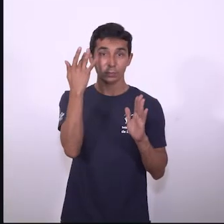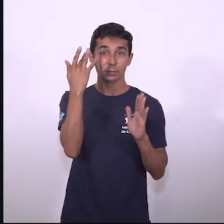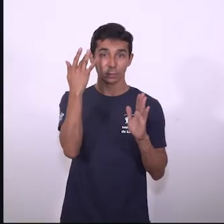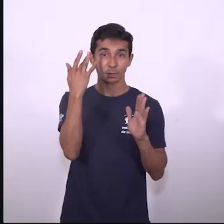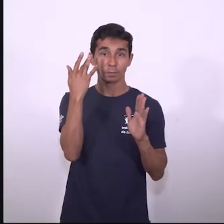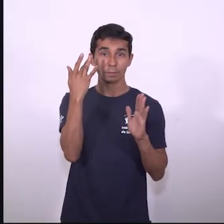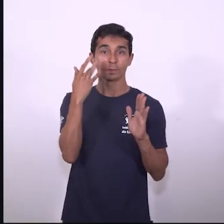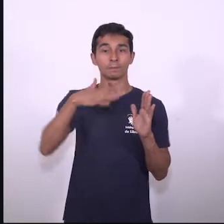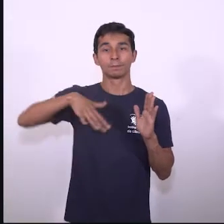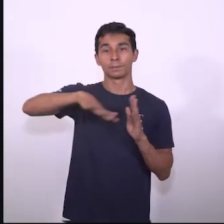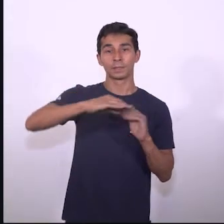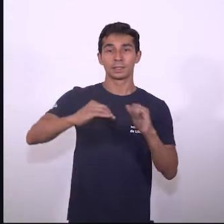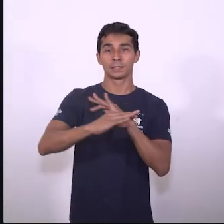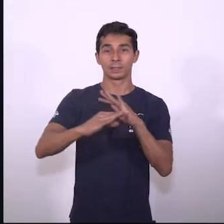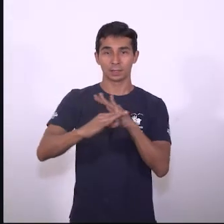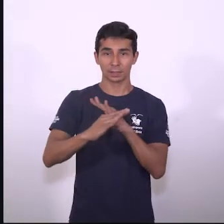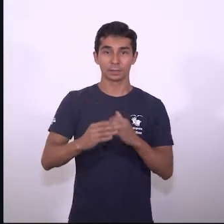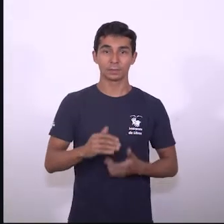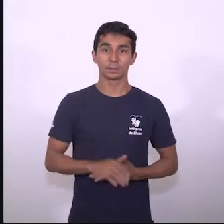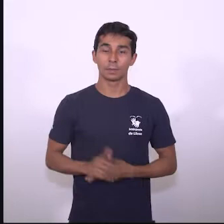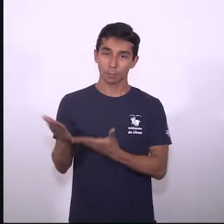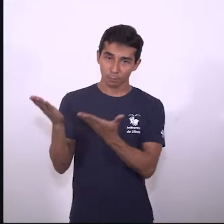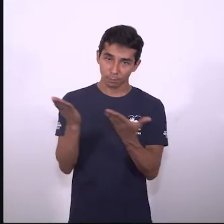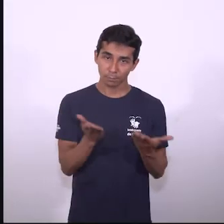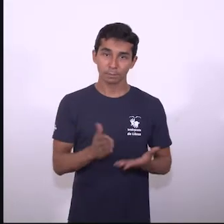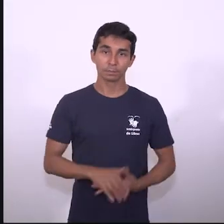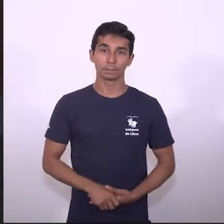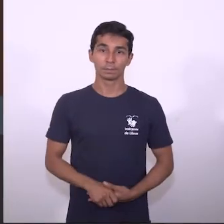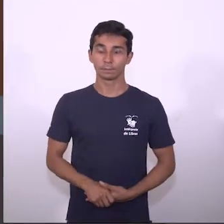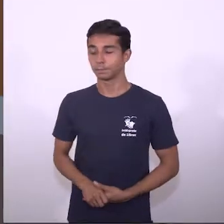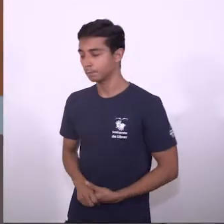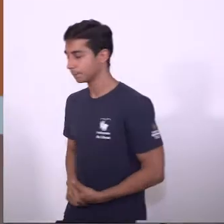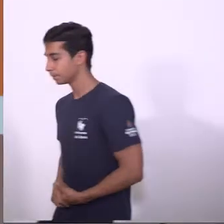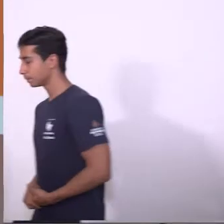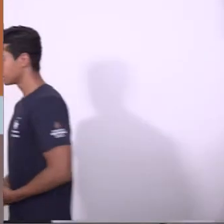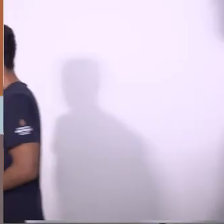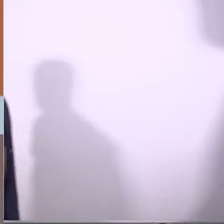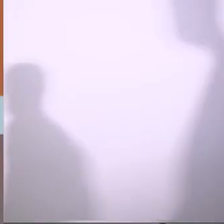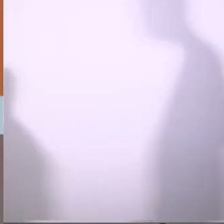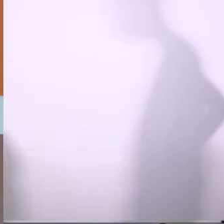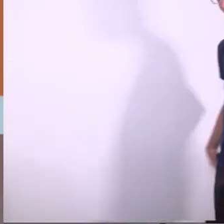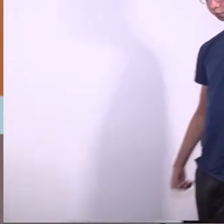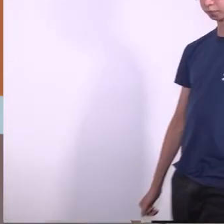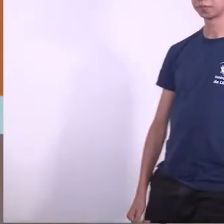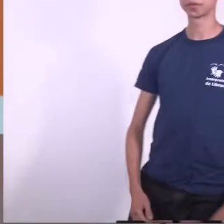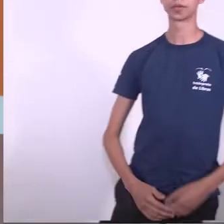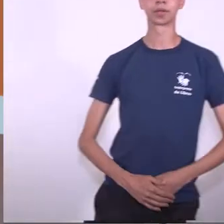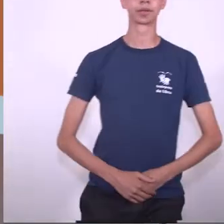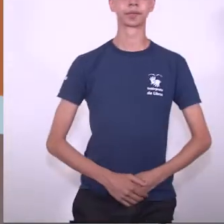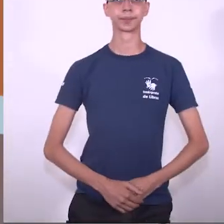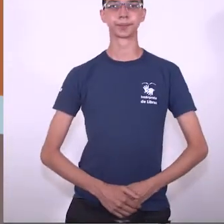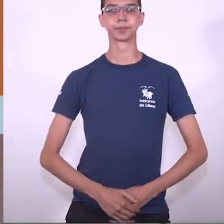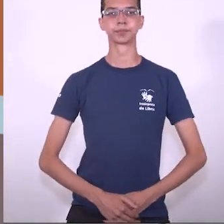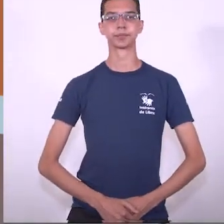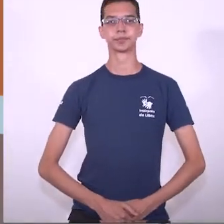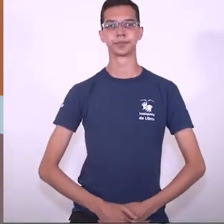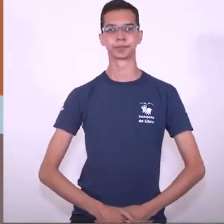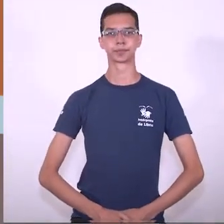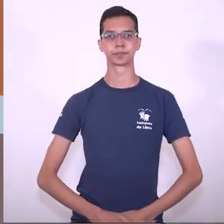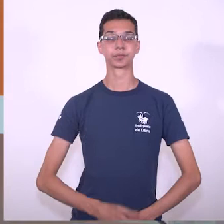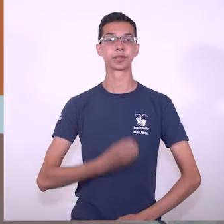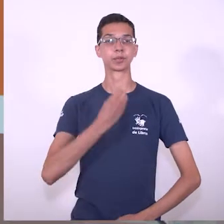respiratórios na cidade, as pessoas que têm Covid na cidade. Por favor, Sandra. Bom dia a todos. Antes de